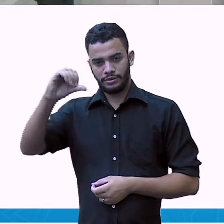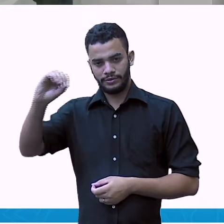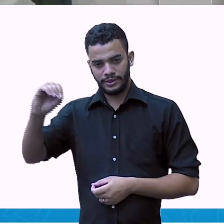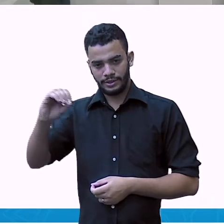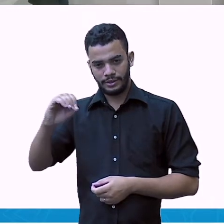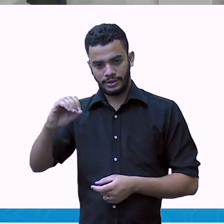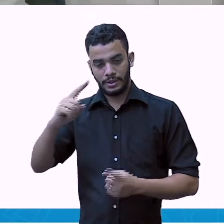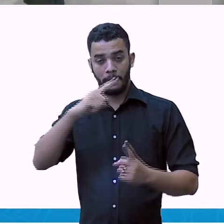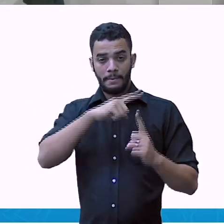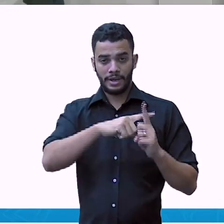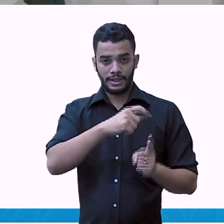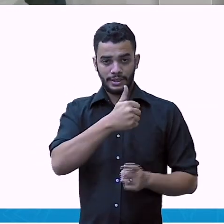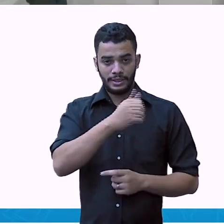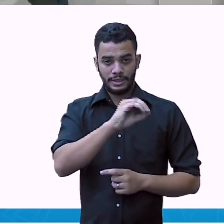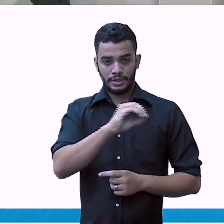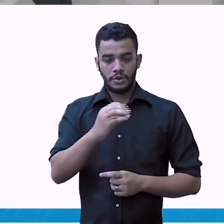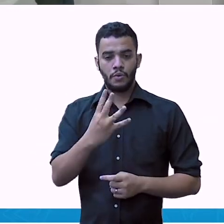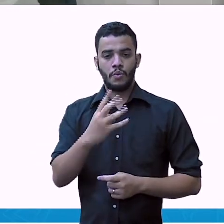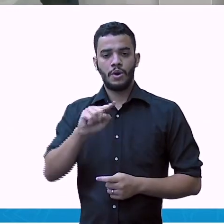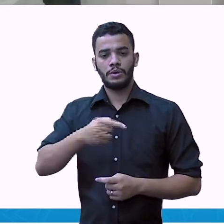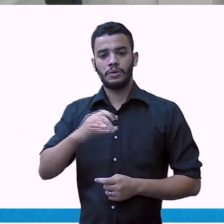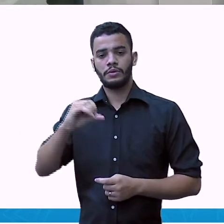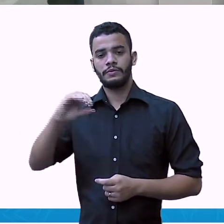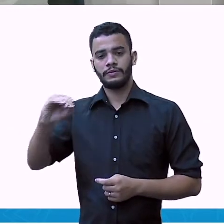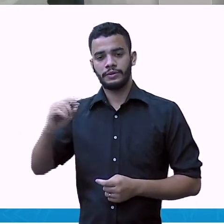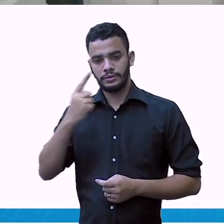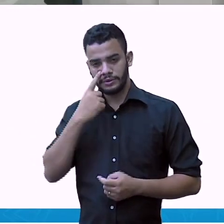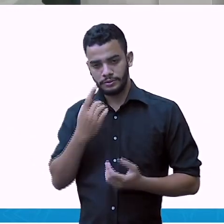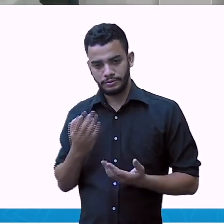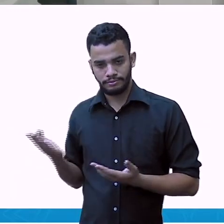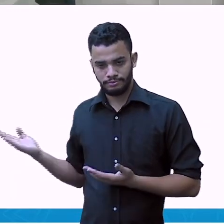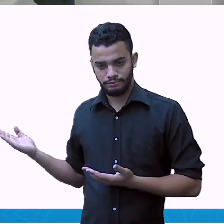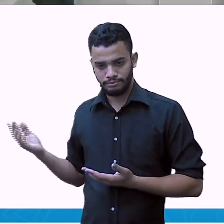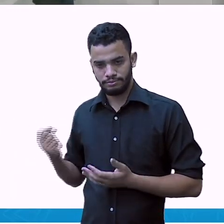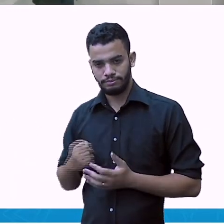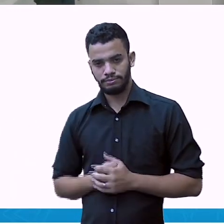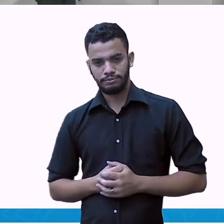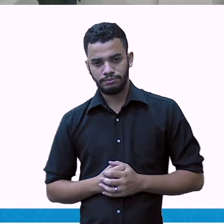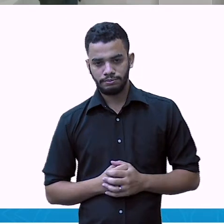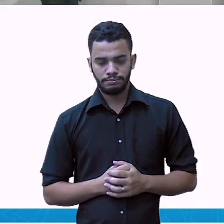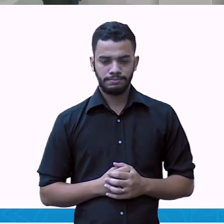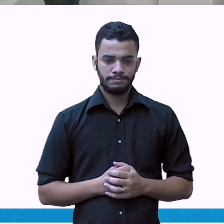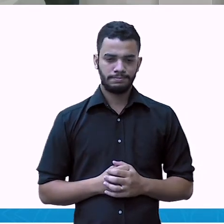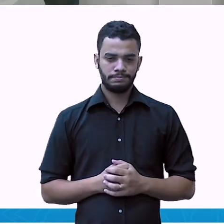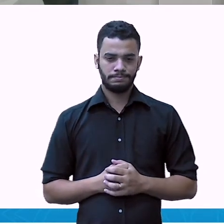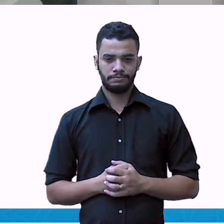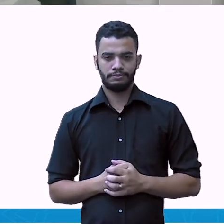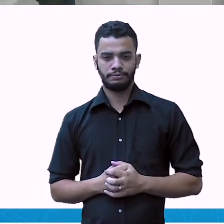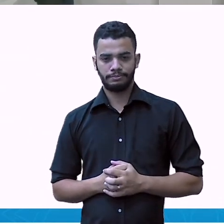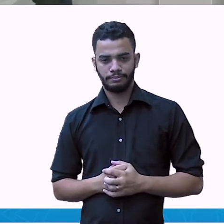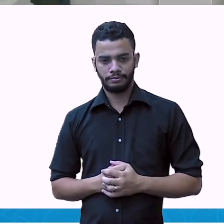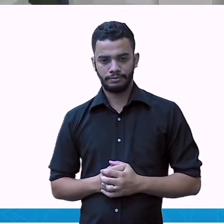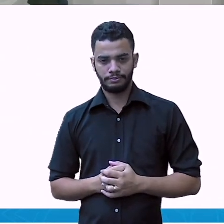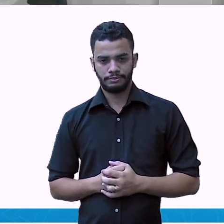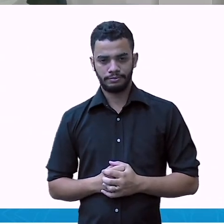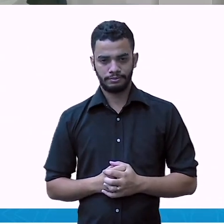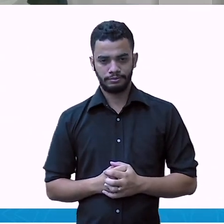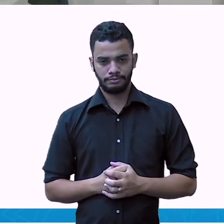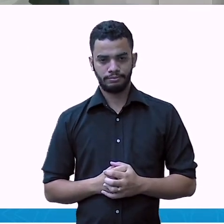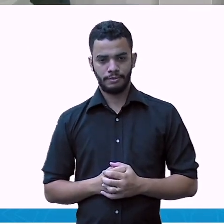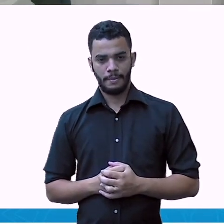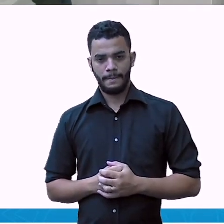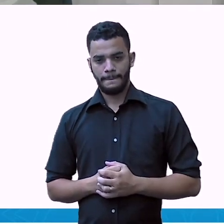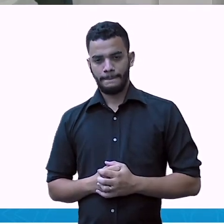104,90. 0 mais 0, 0. 9 mais 9, 18, vai 1. 1